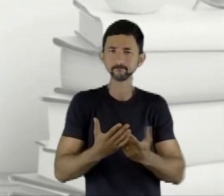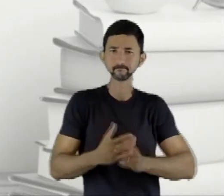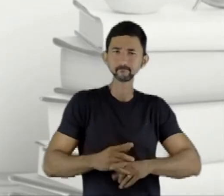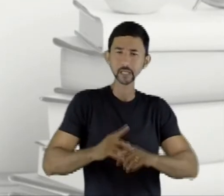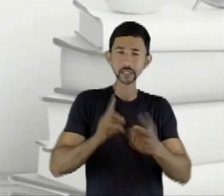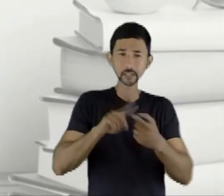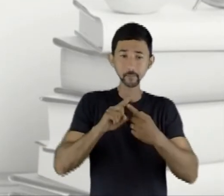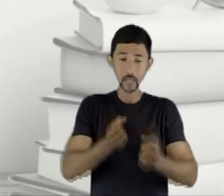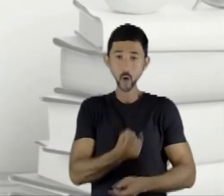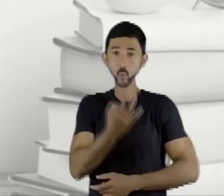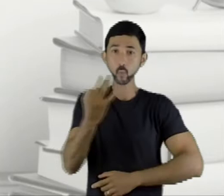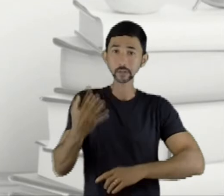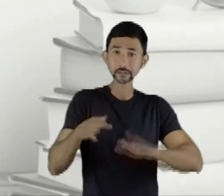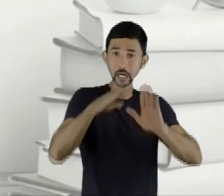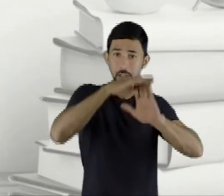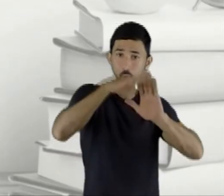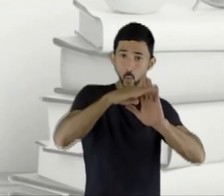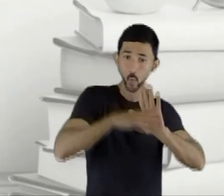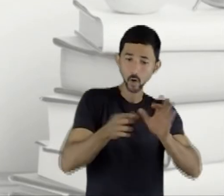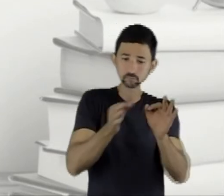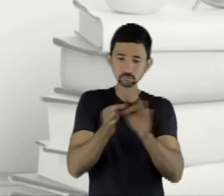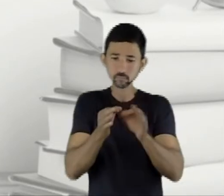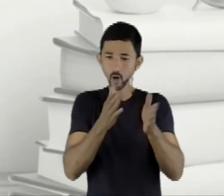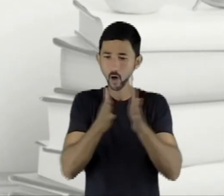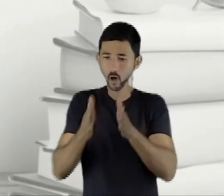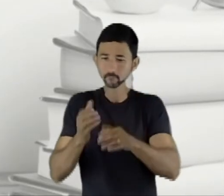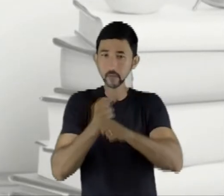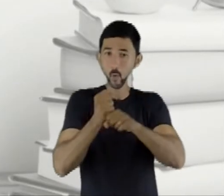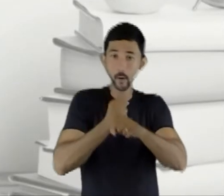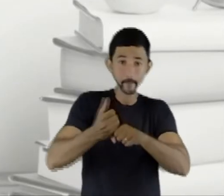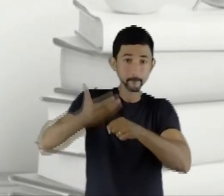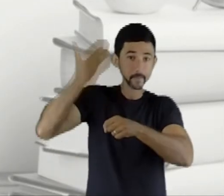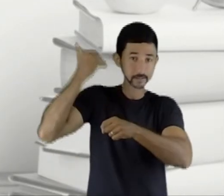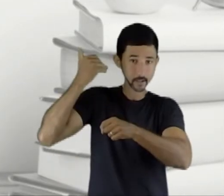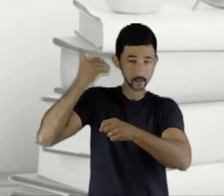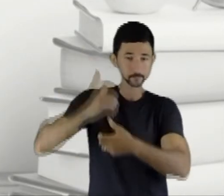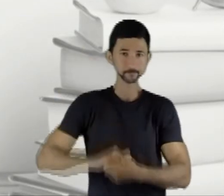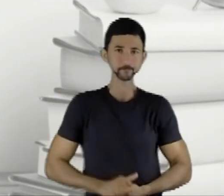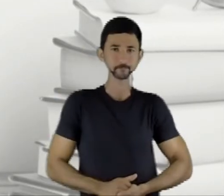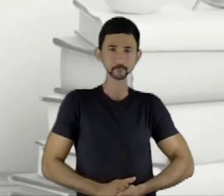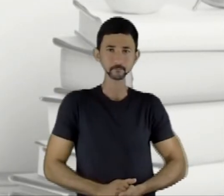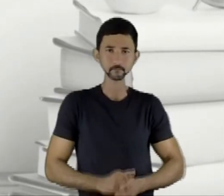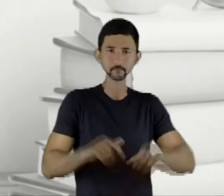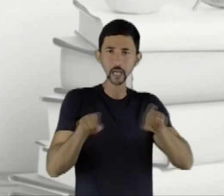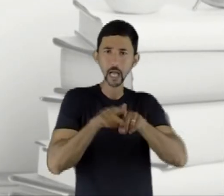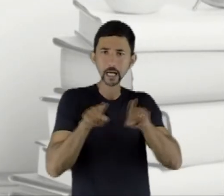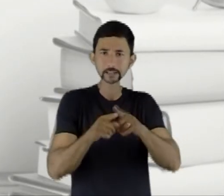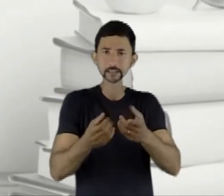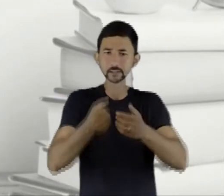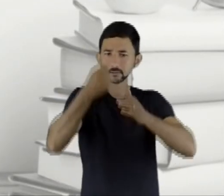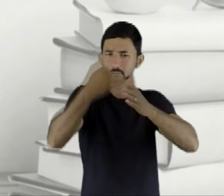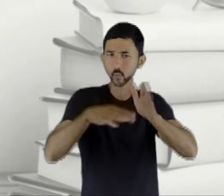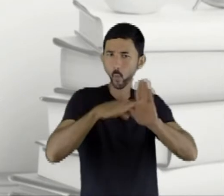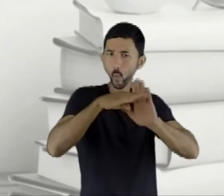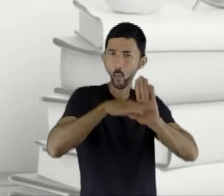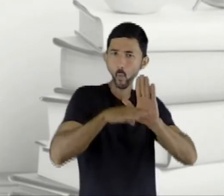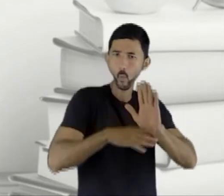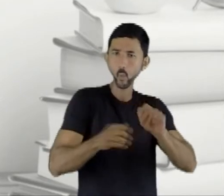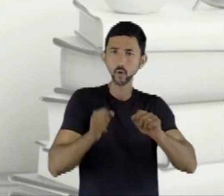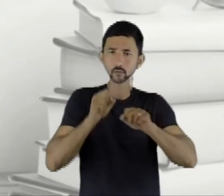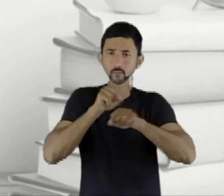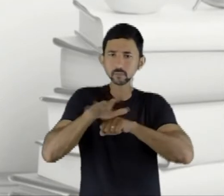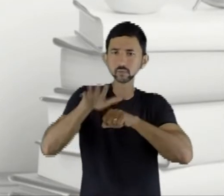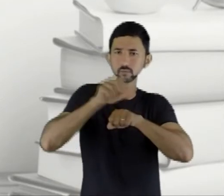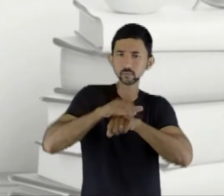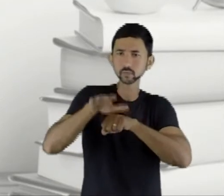quantidade relativa de cada um durante o ano passado. Nesse caso, foram indicados os componentes das